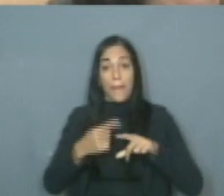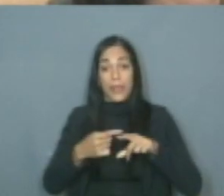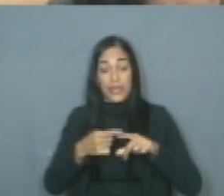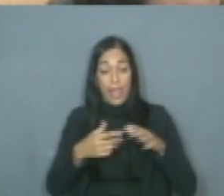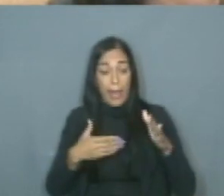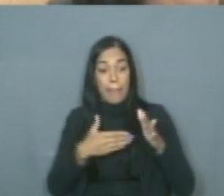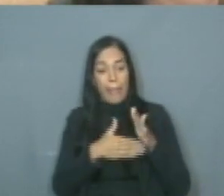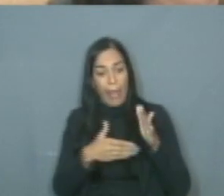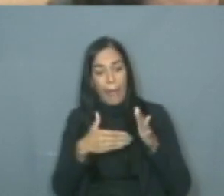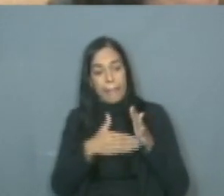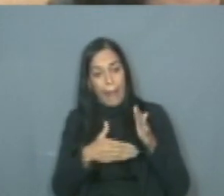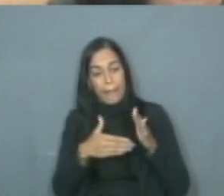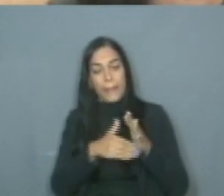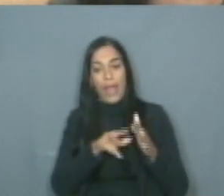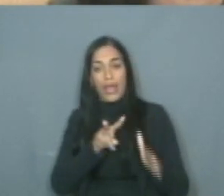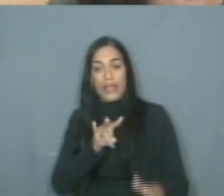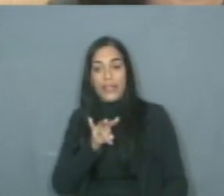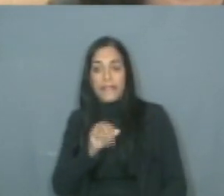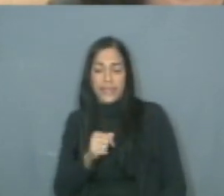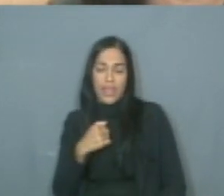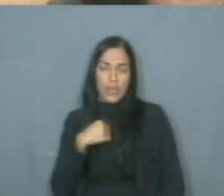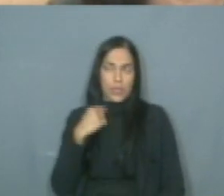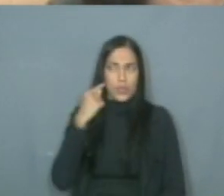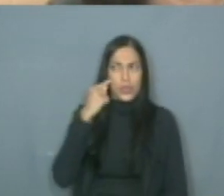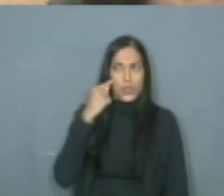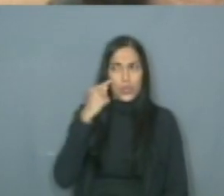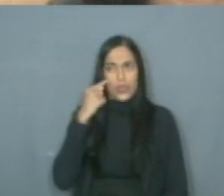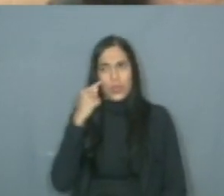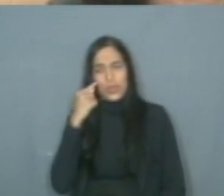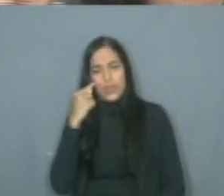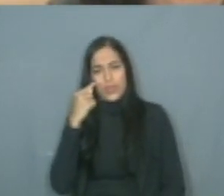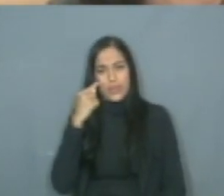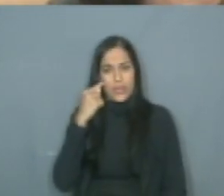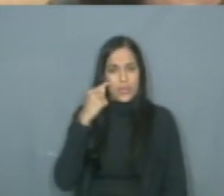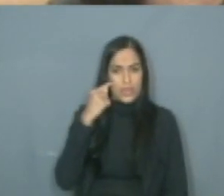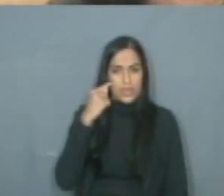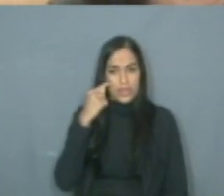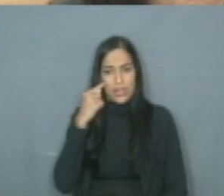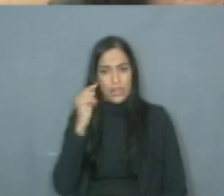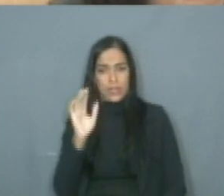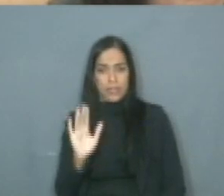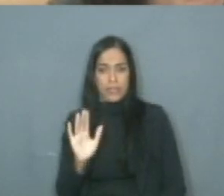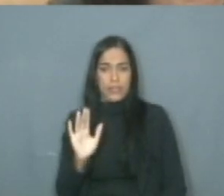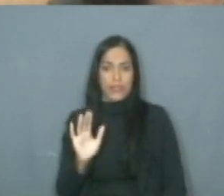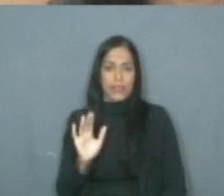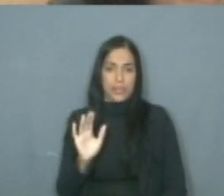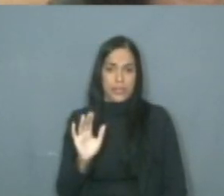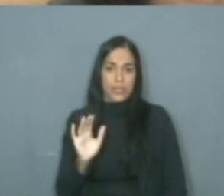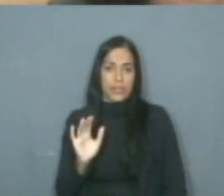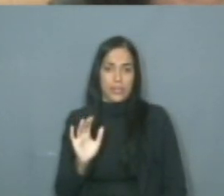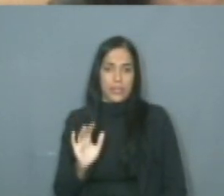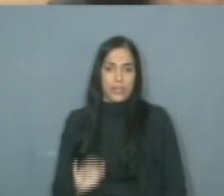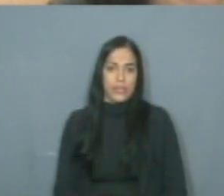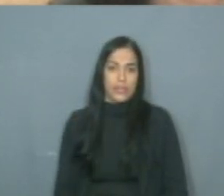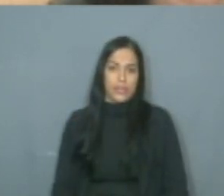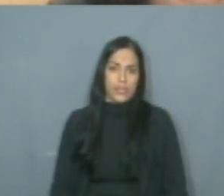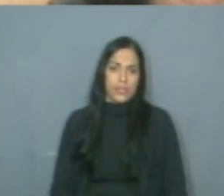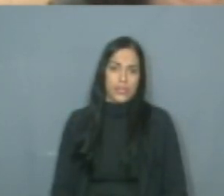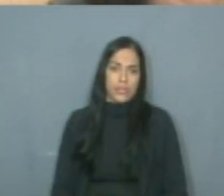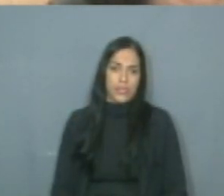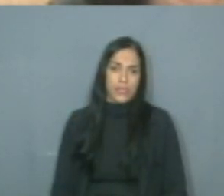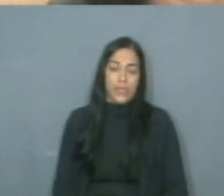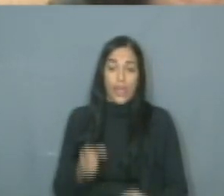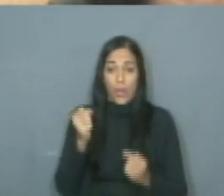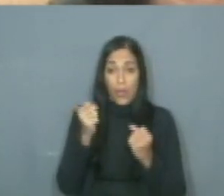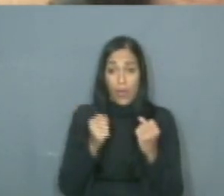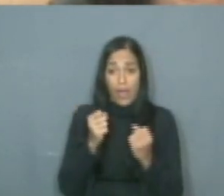via. Então, eu tenho essa dúvida no sentido do que você traz, porque você vai estar fixando ali aquele